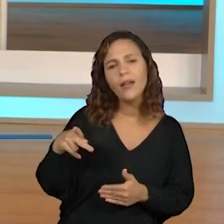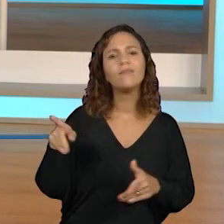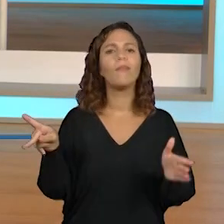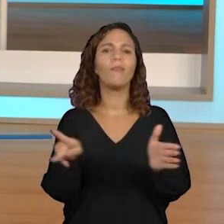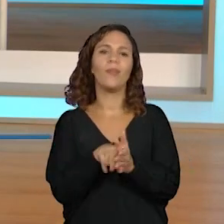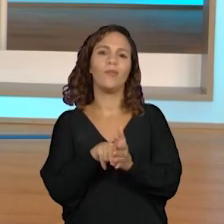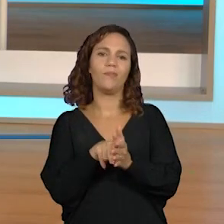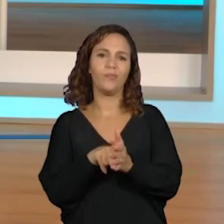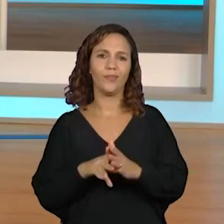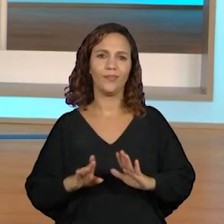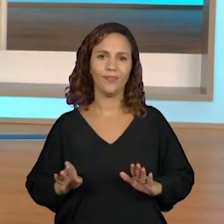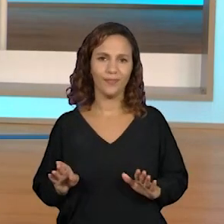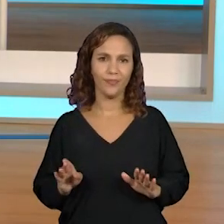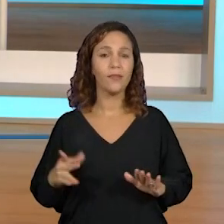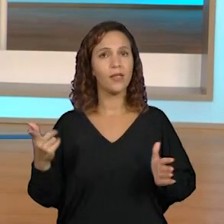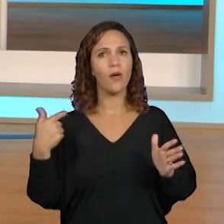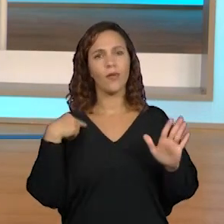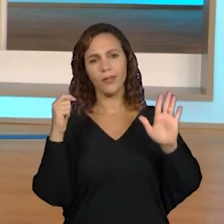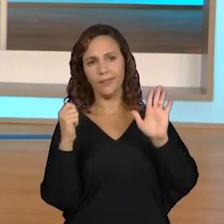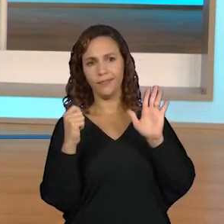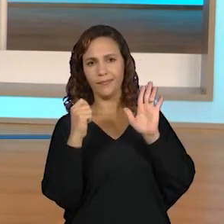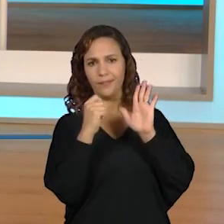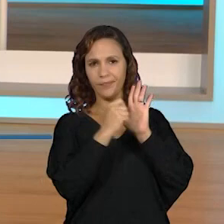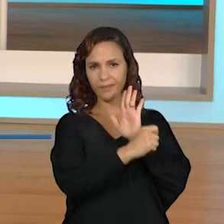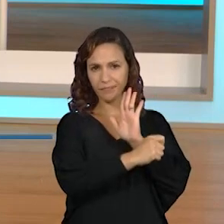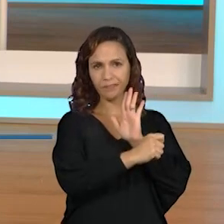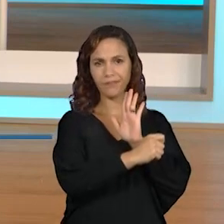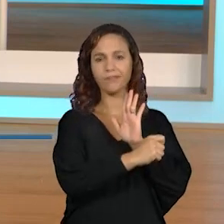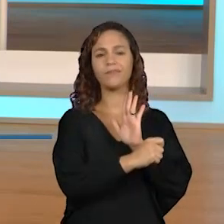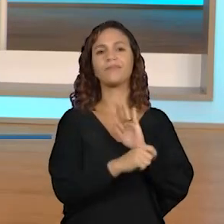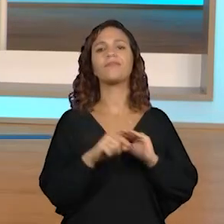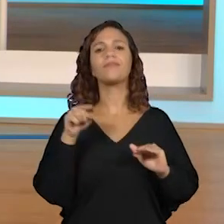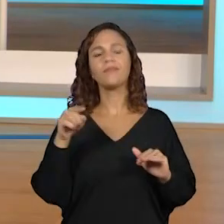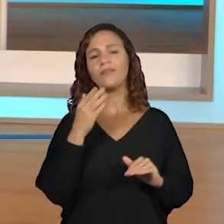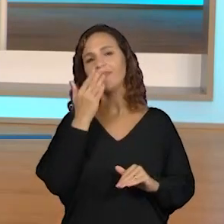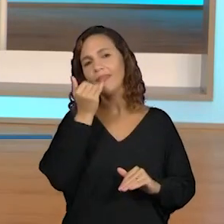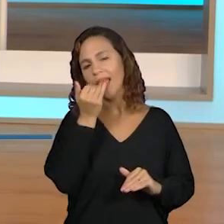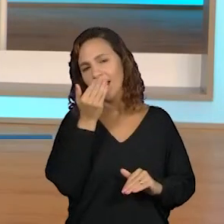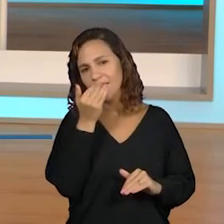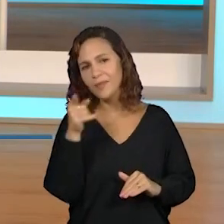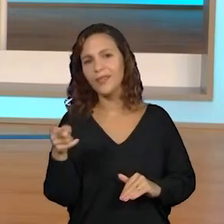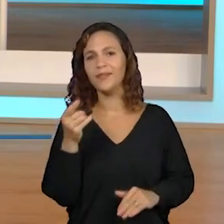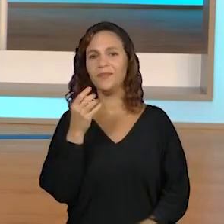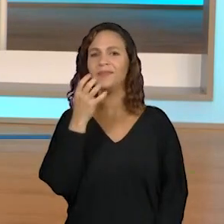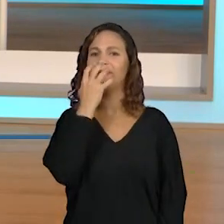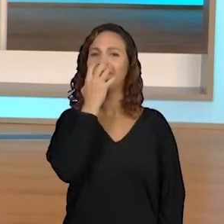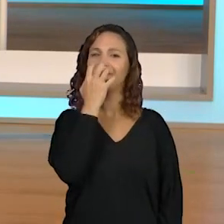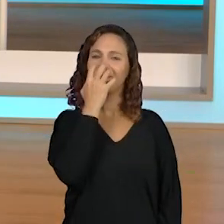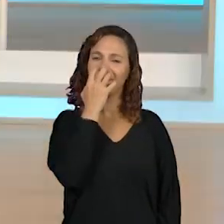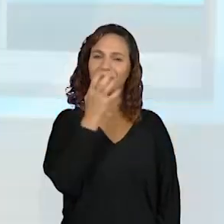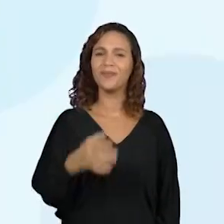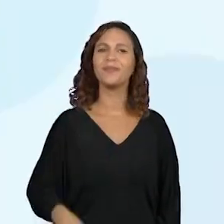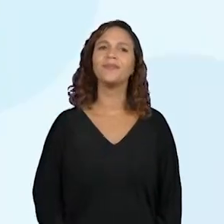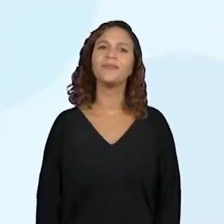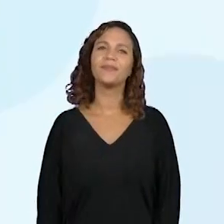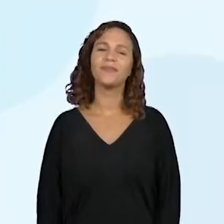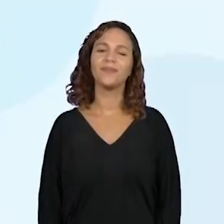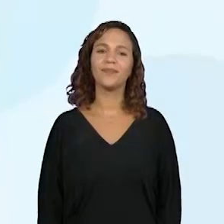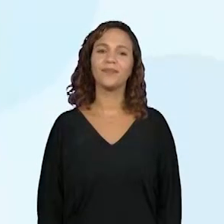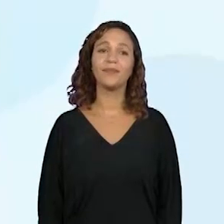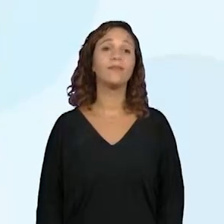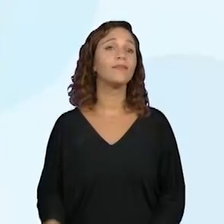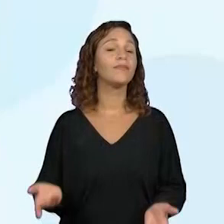então eu vou destacar aqui nesse trechinho do texto Qual é a alimentação do cachorro Tá bom então